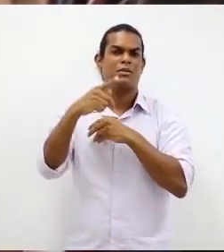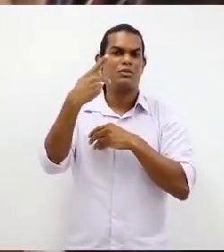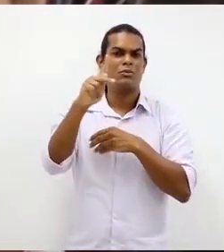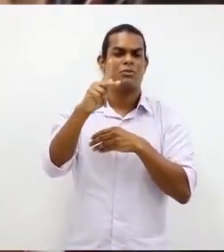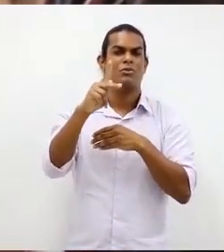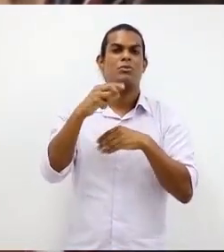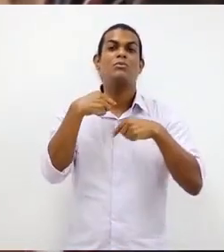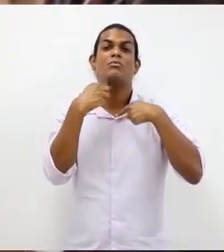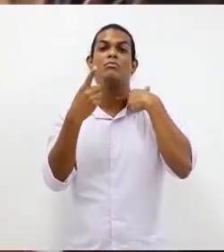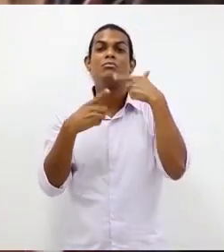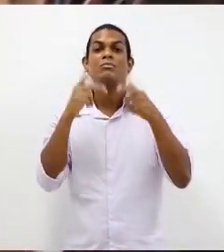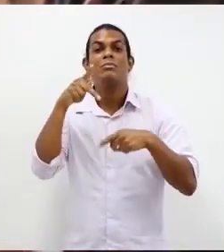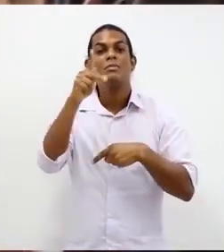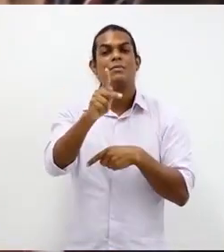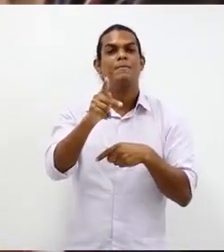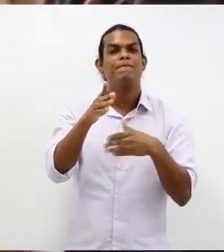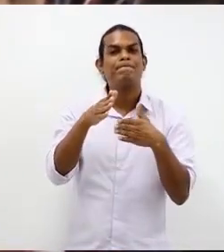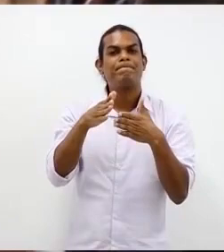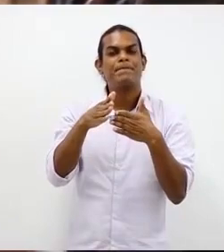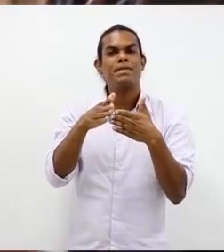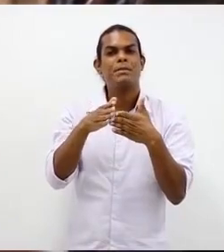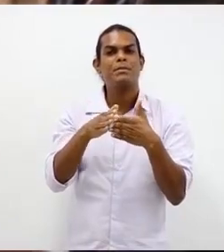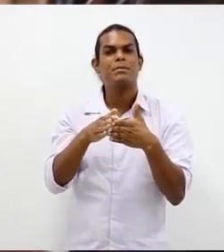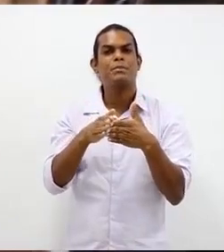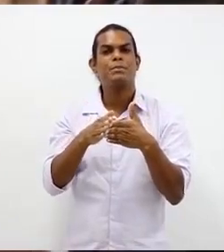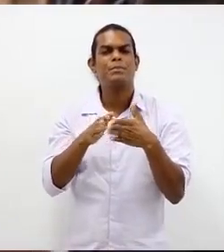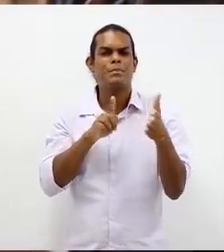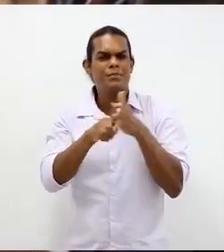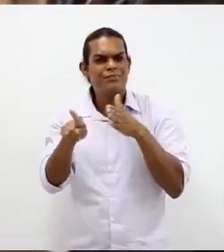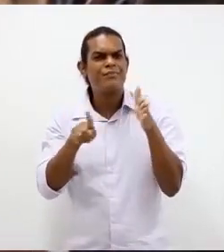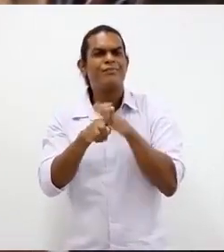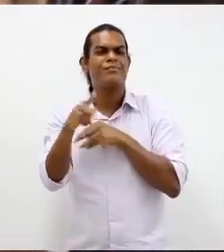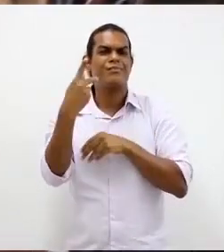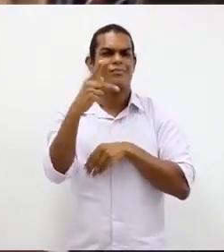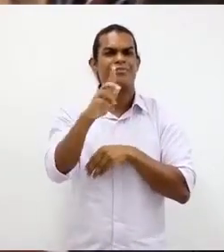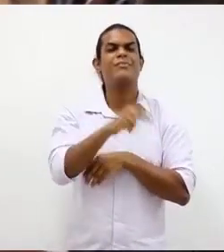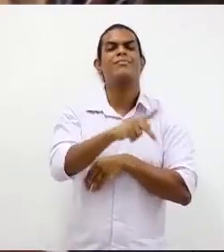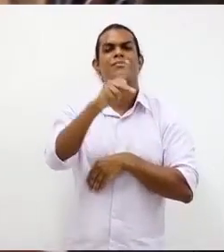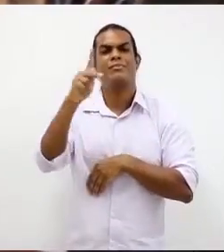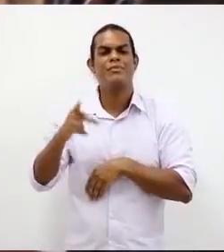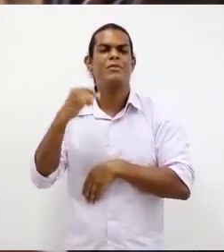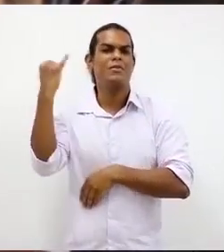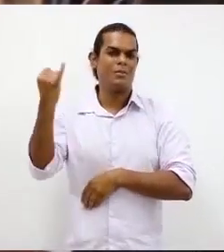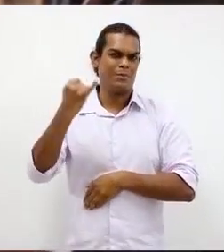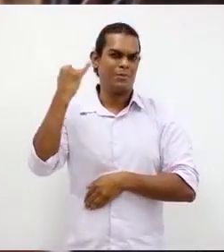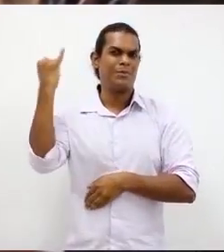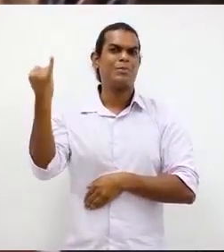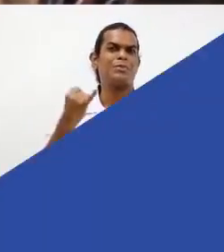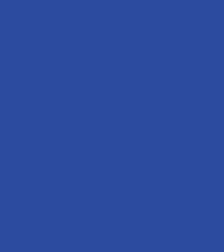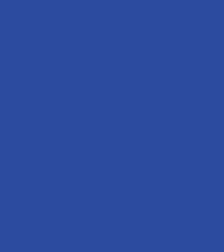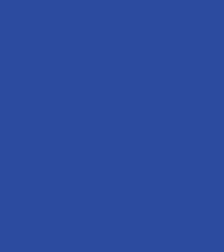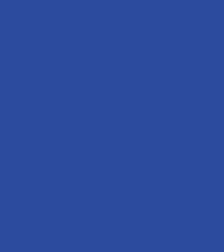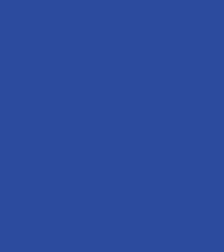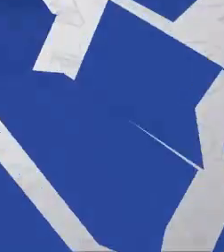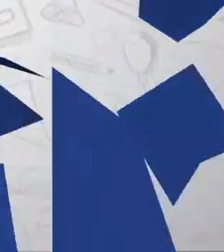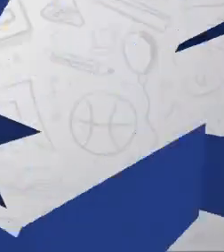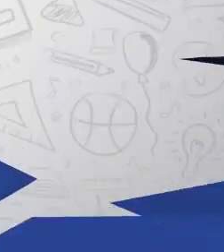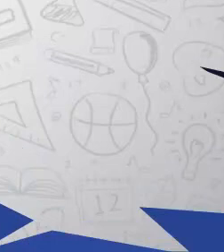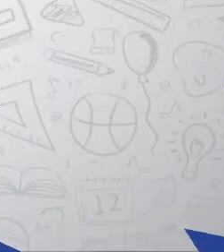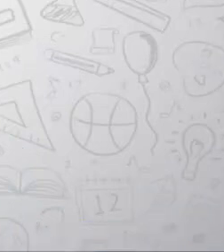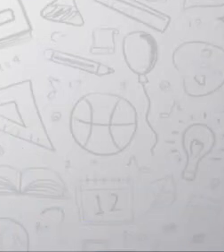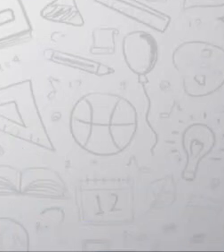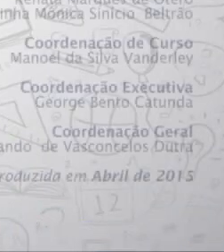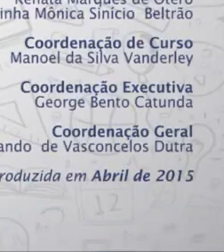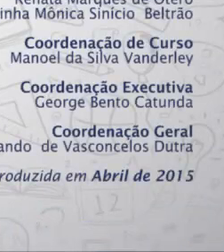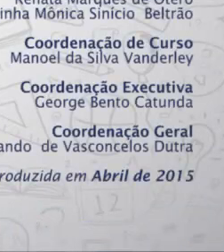sempre estar buscando ajuda teórica e sempre tirando as informações com seus professores, que é o mais importante, que é o único mestre que está aqui para ajudar